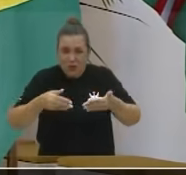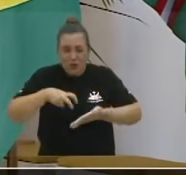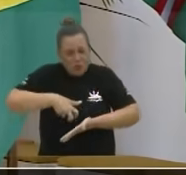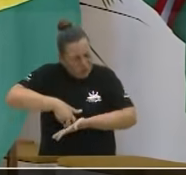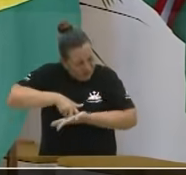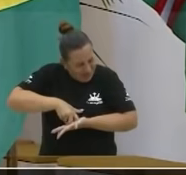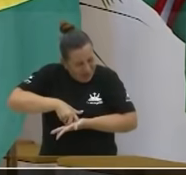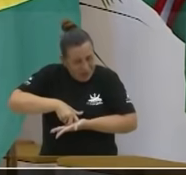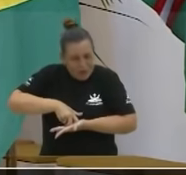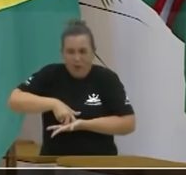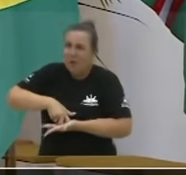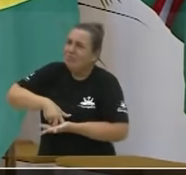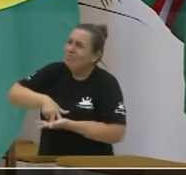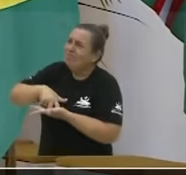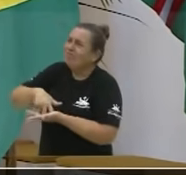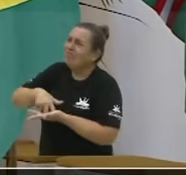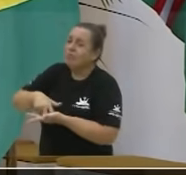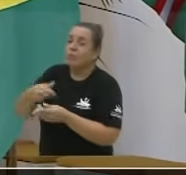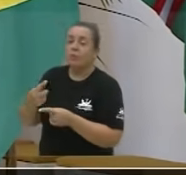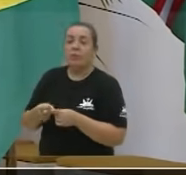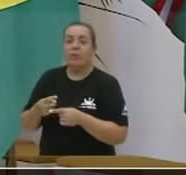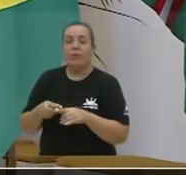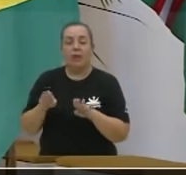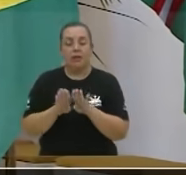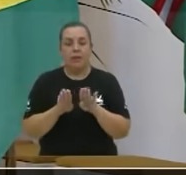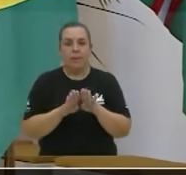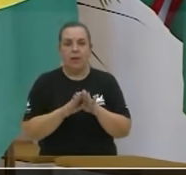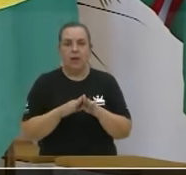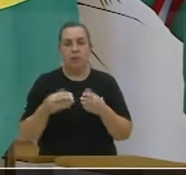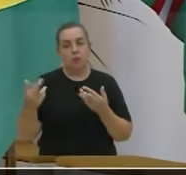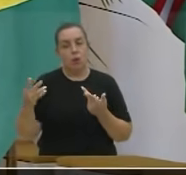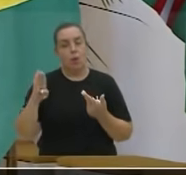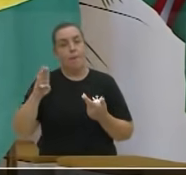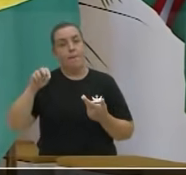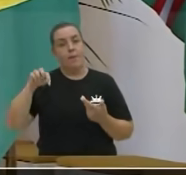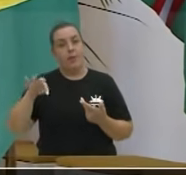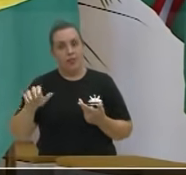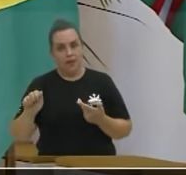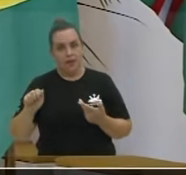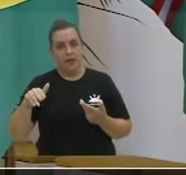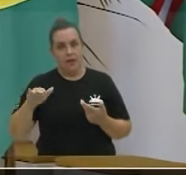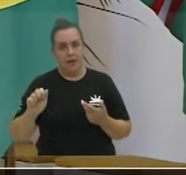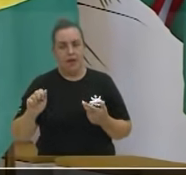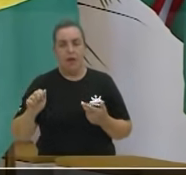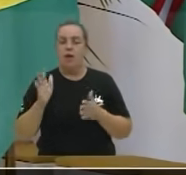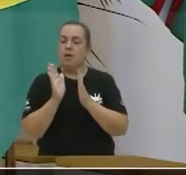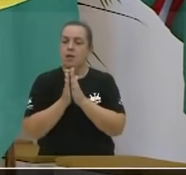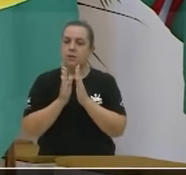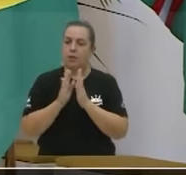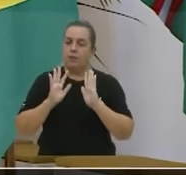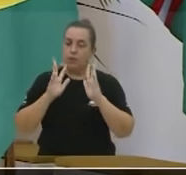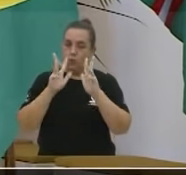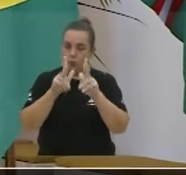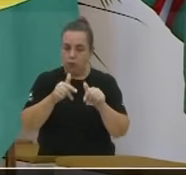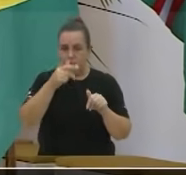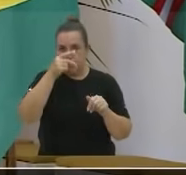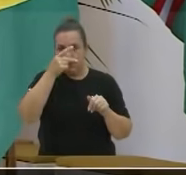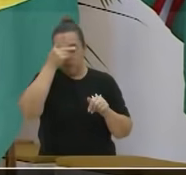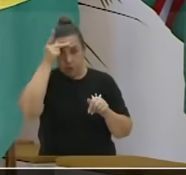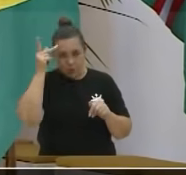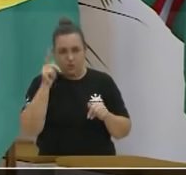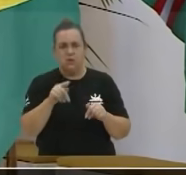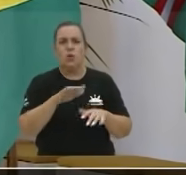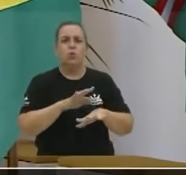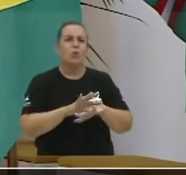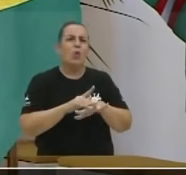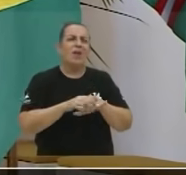joelho dobrado, porque é também ser Betânia, rezar pelos que estão moribundos,